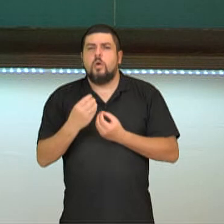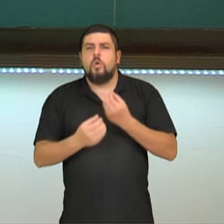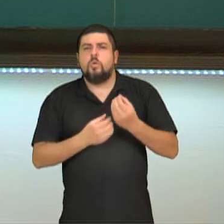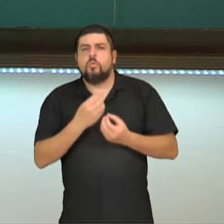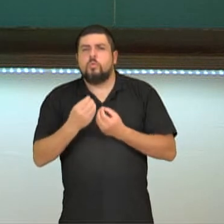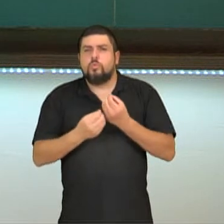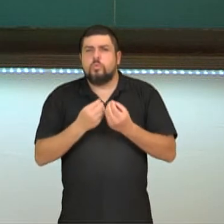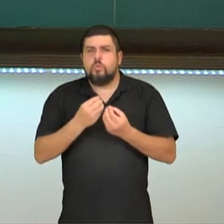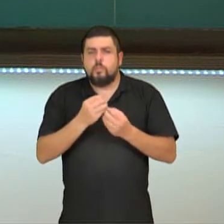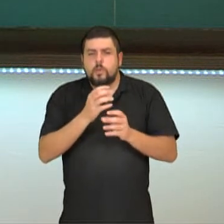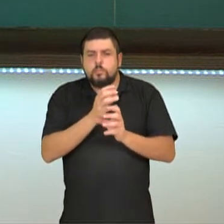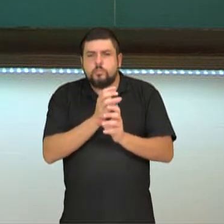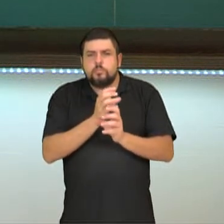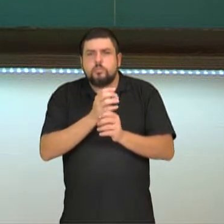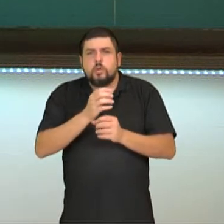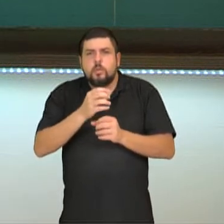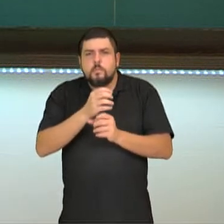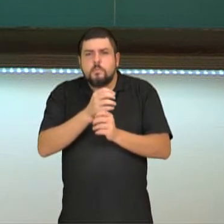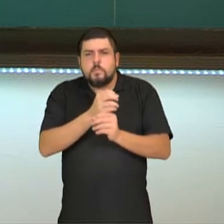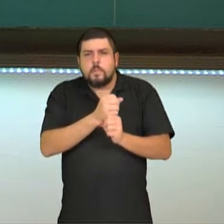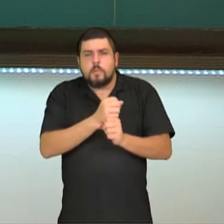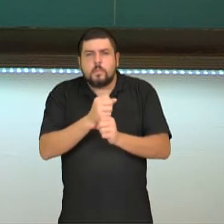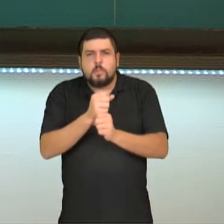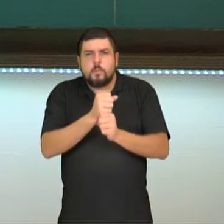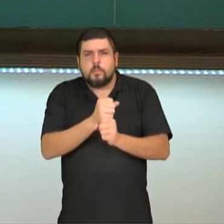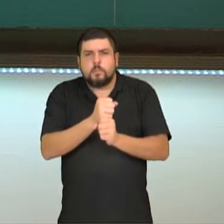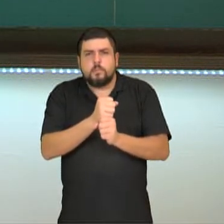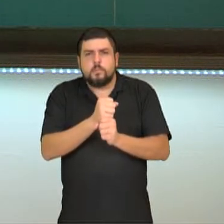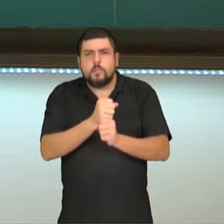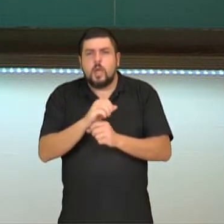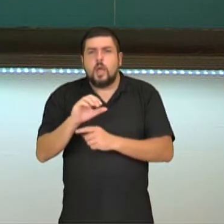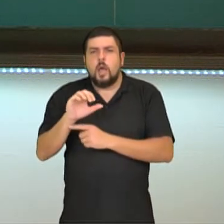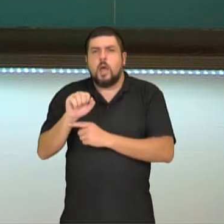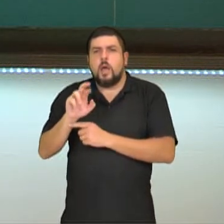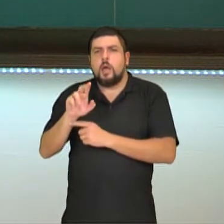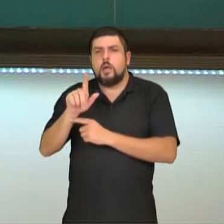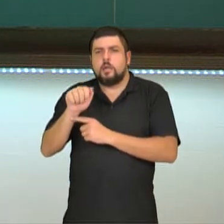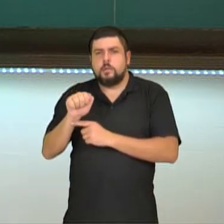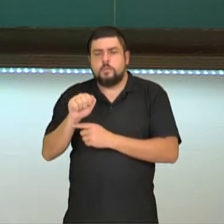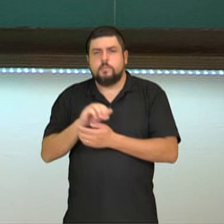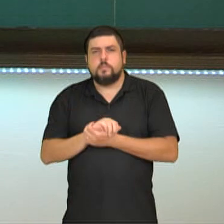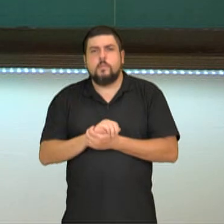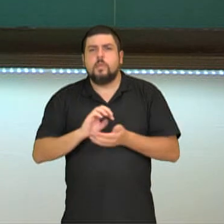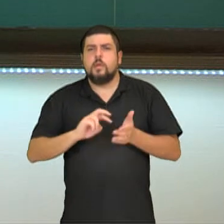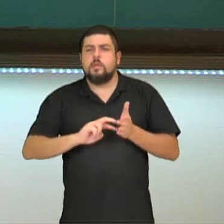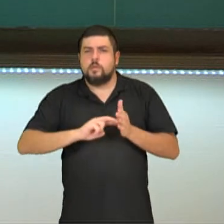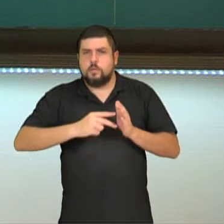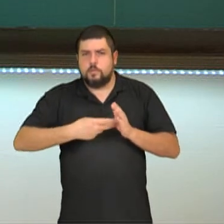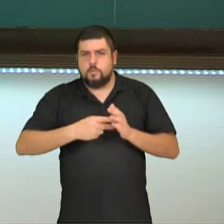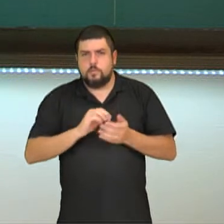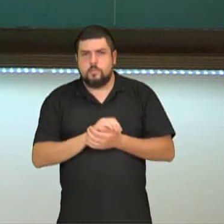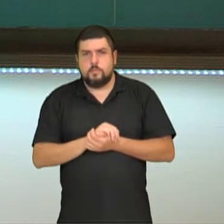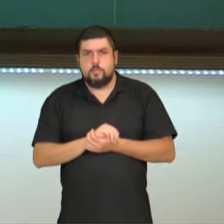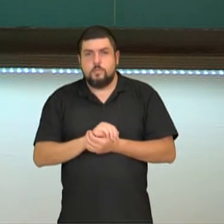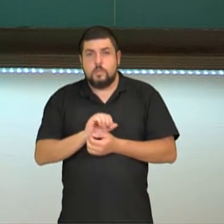lembrar. O que diz a conservação da carga elétrica? Diz que se você tiver um total de carga elétrica ali